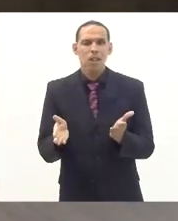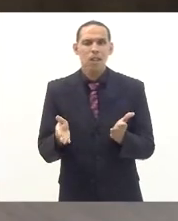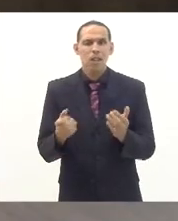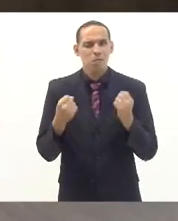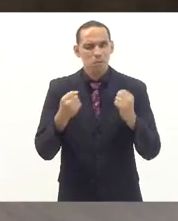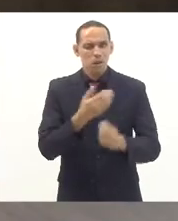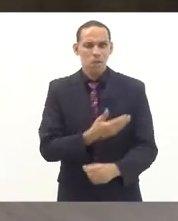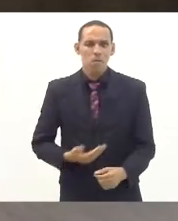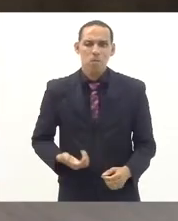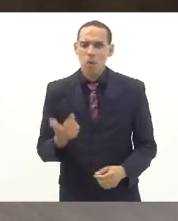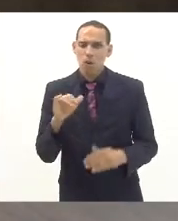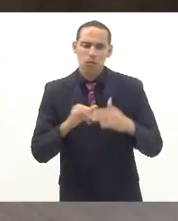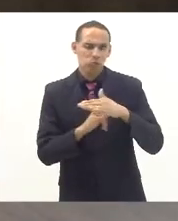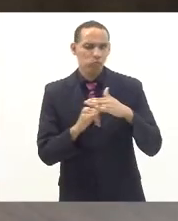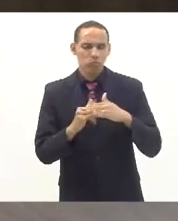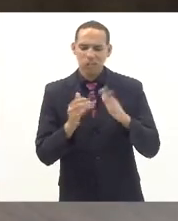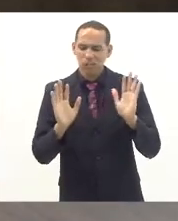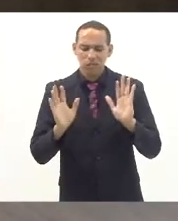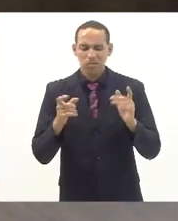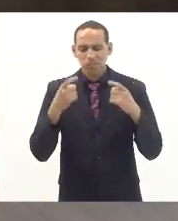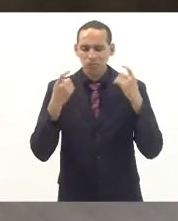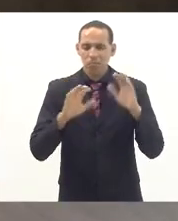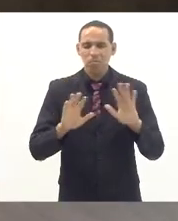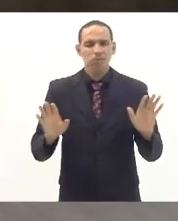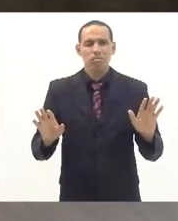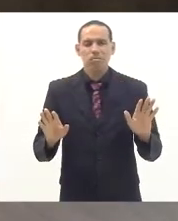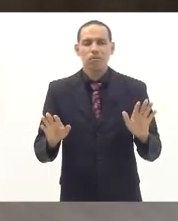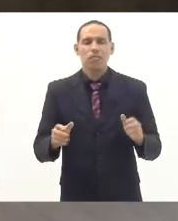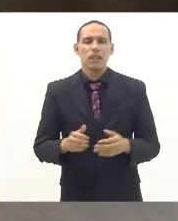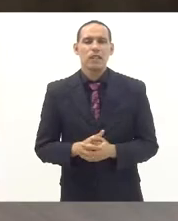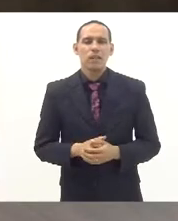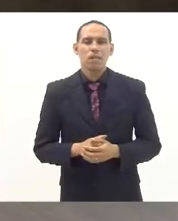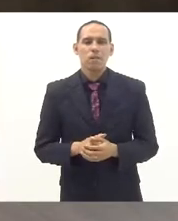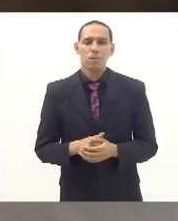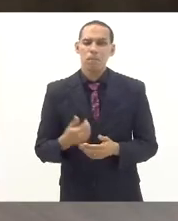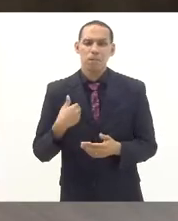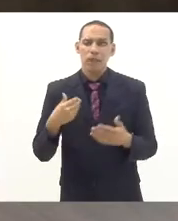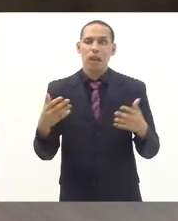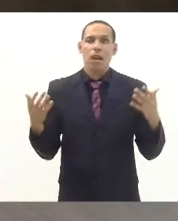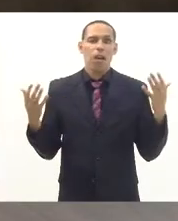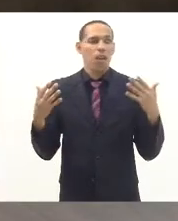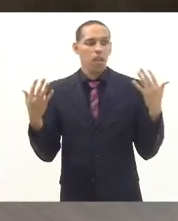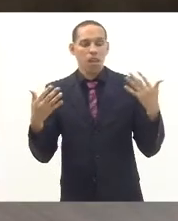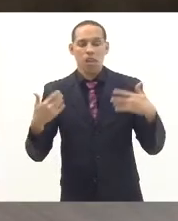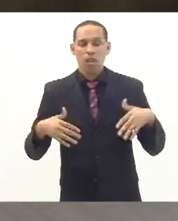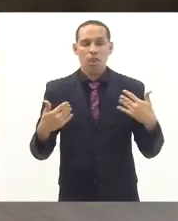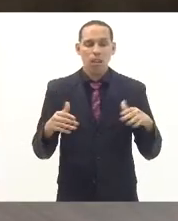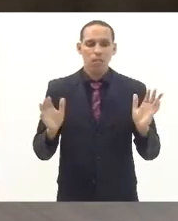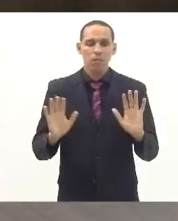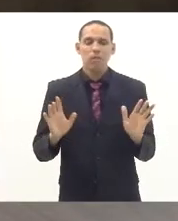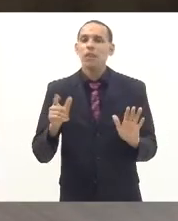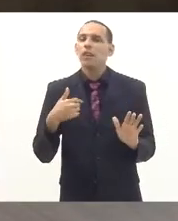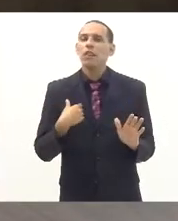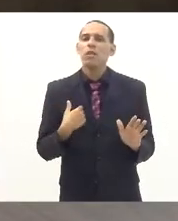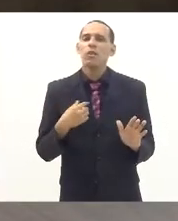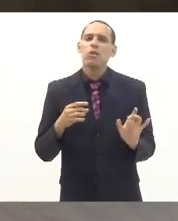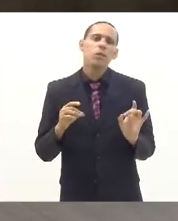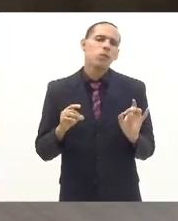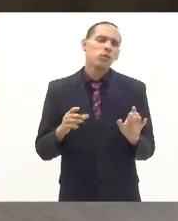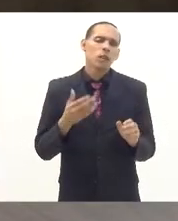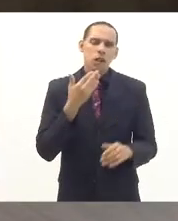público outra instituição eu não tô não fiquei alarmado com a questão eu só queria